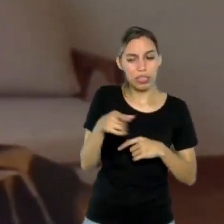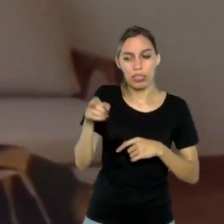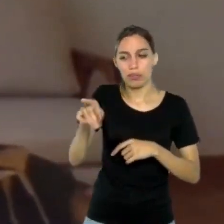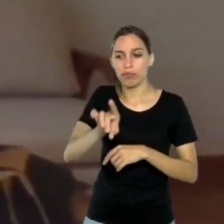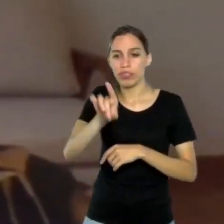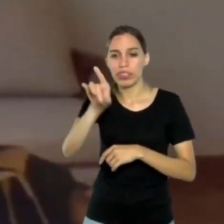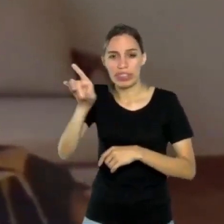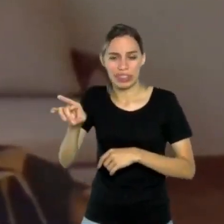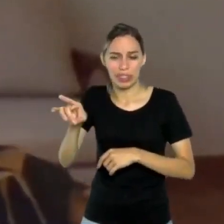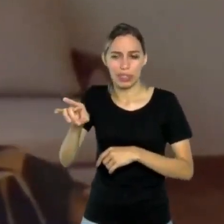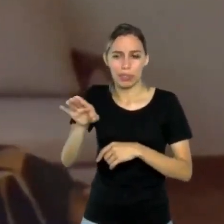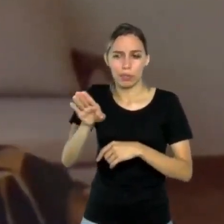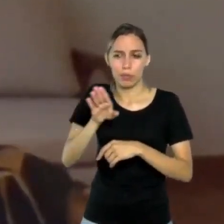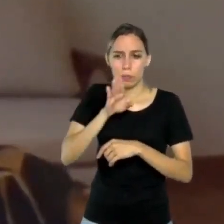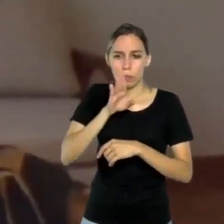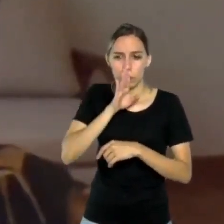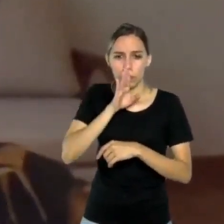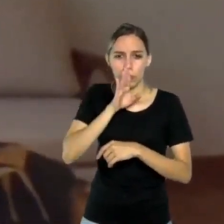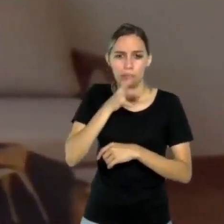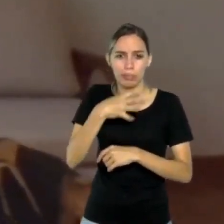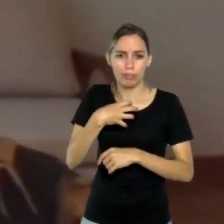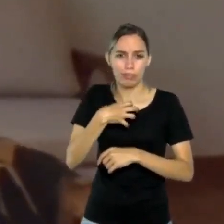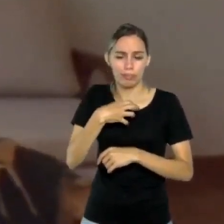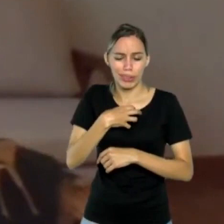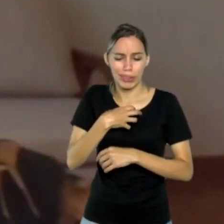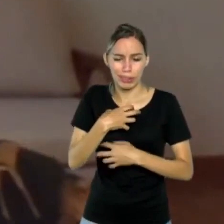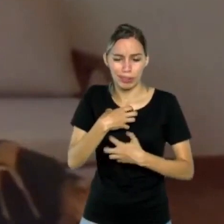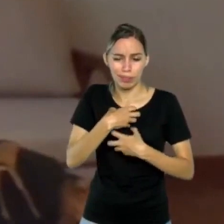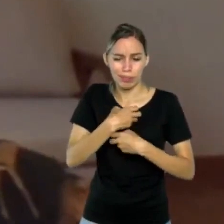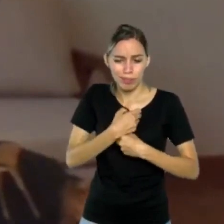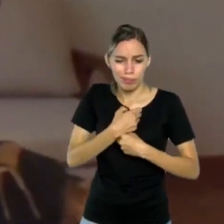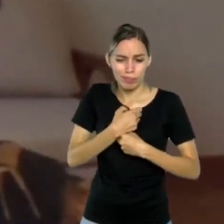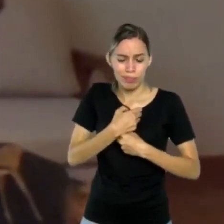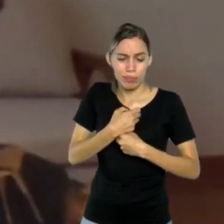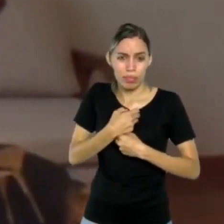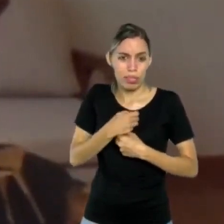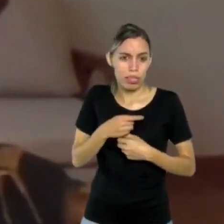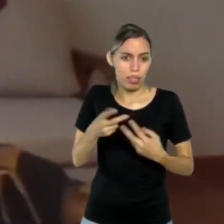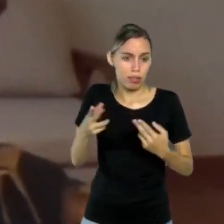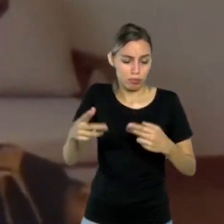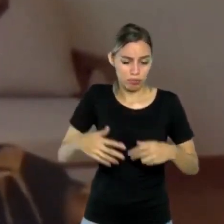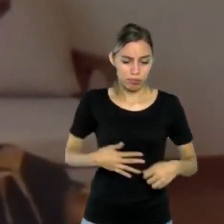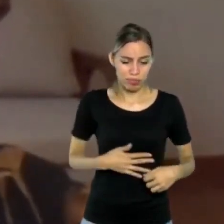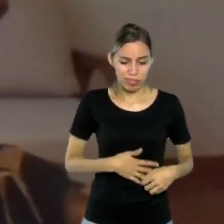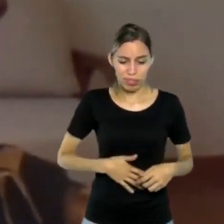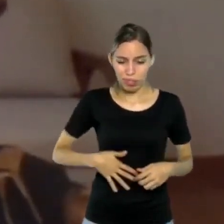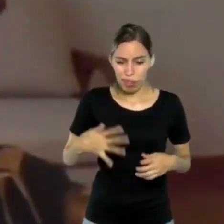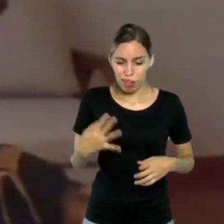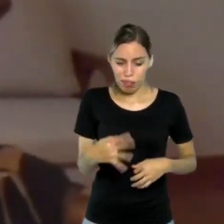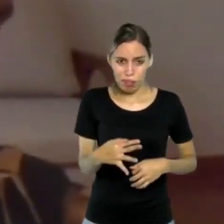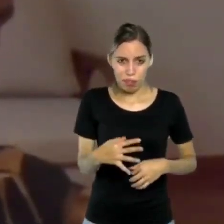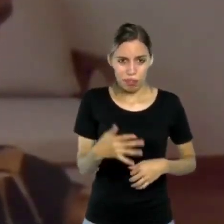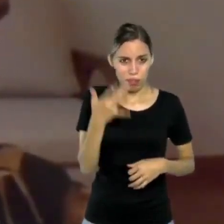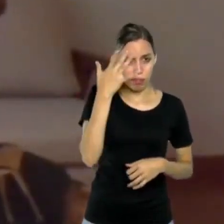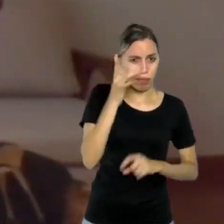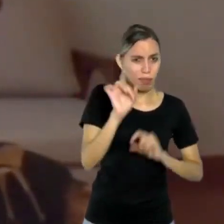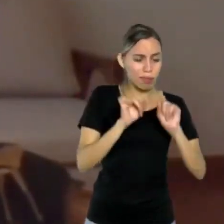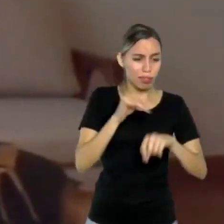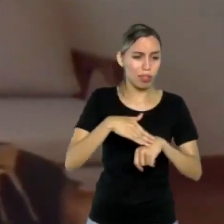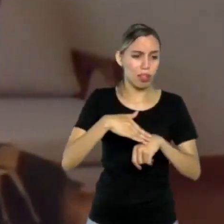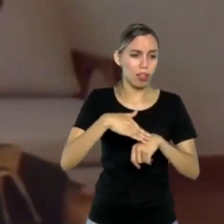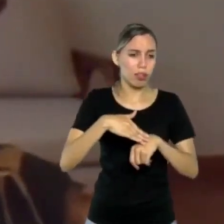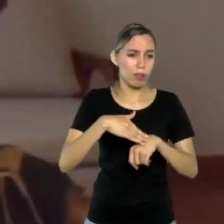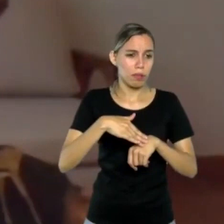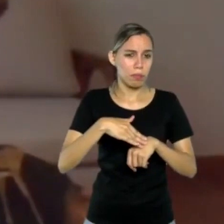dias calados doem como estômago vazio. Cuidamos e duvidamos. O que dói mais, os dias ou os dentes?